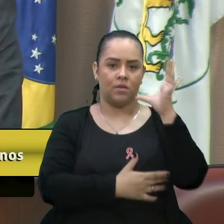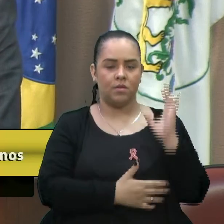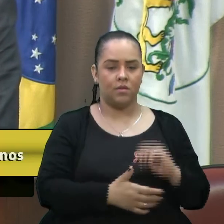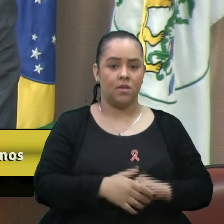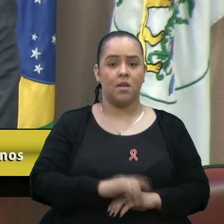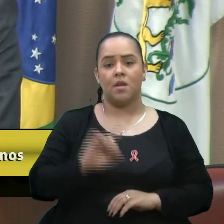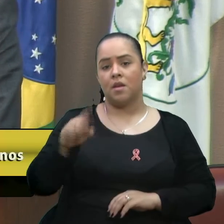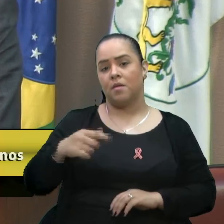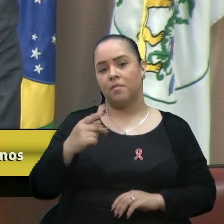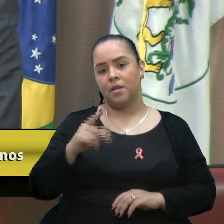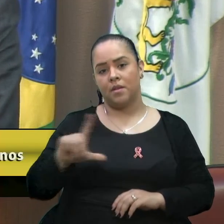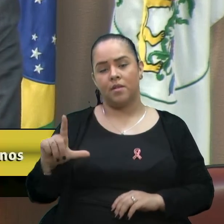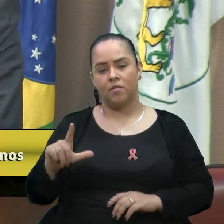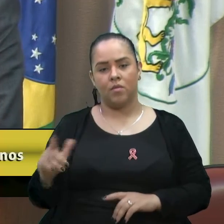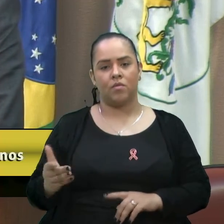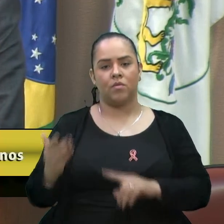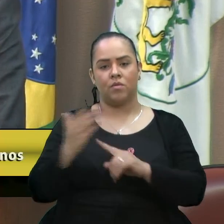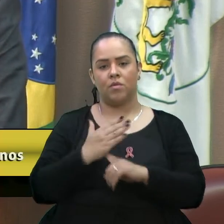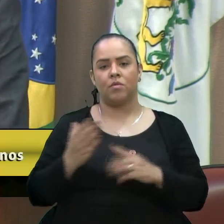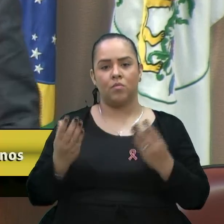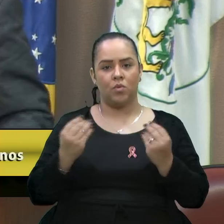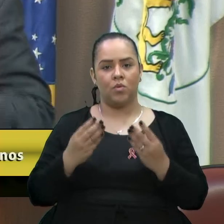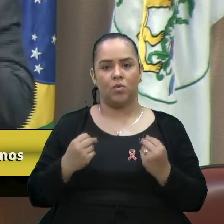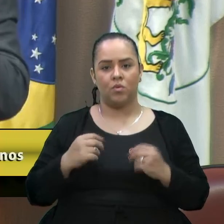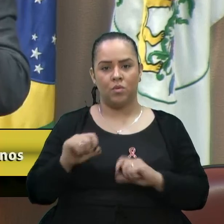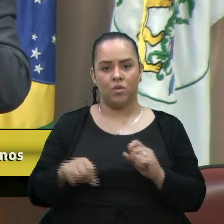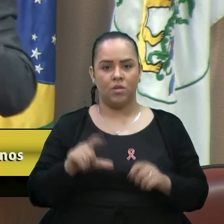vai contribuir muito com essa cadeia de